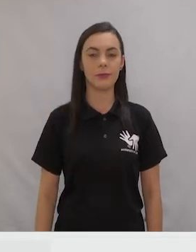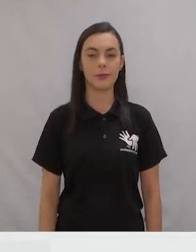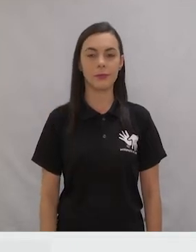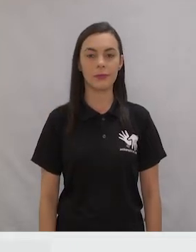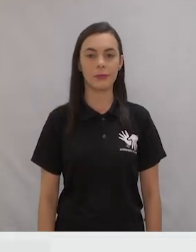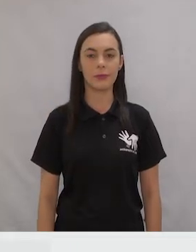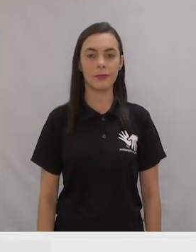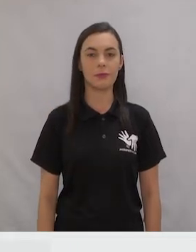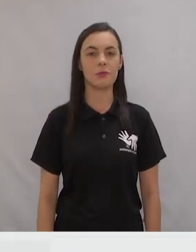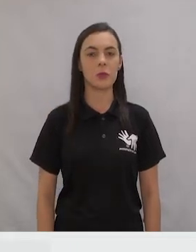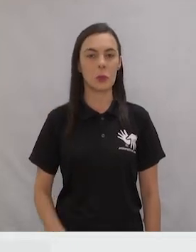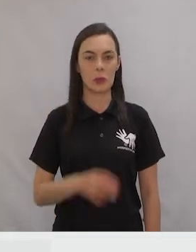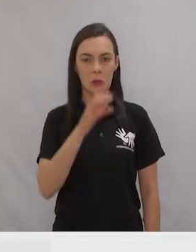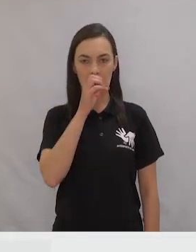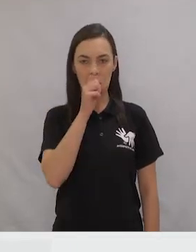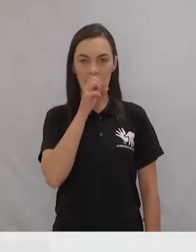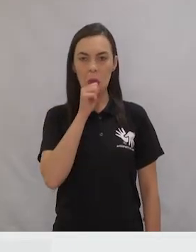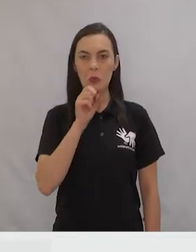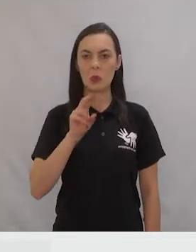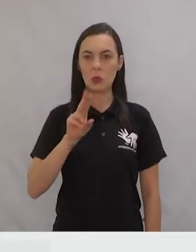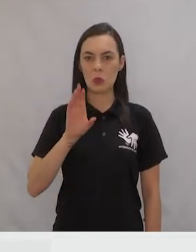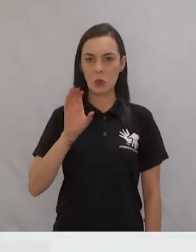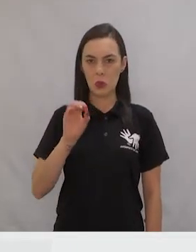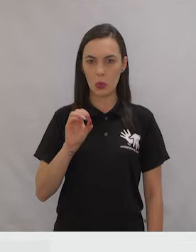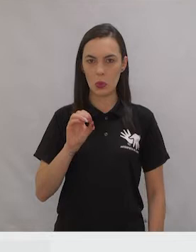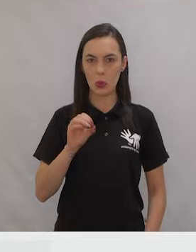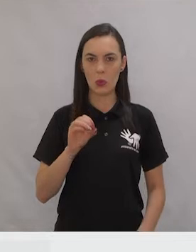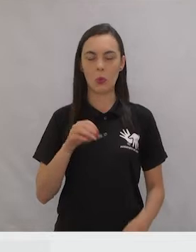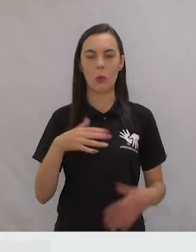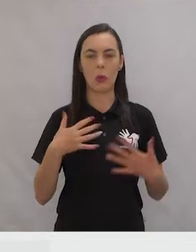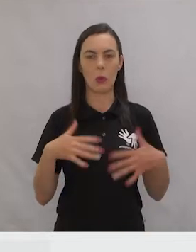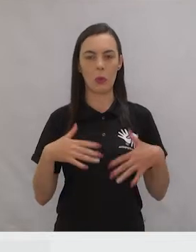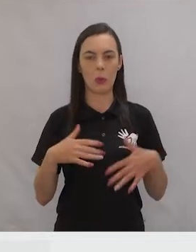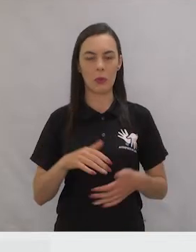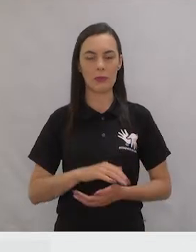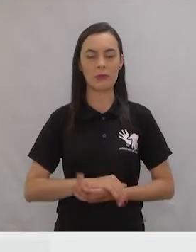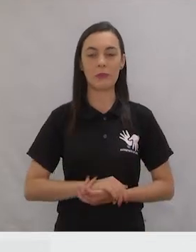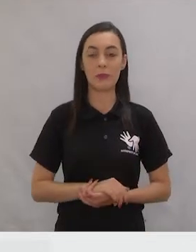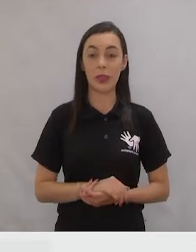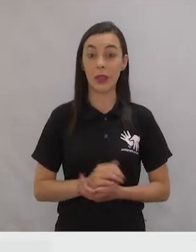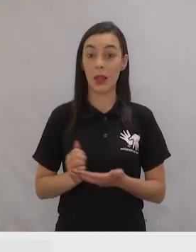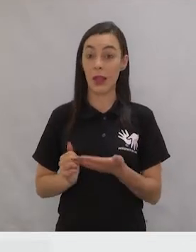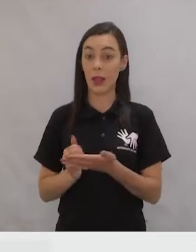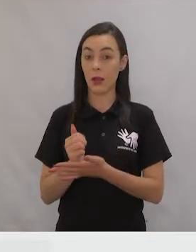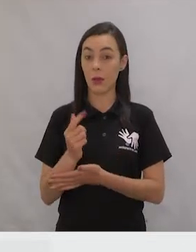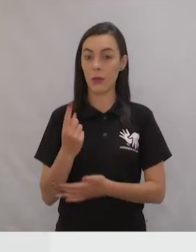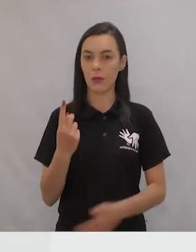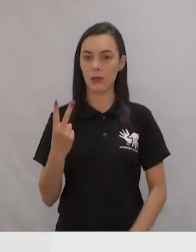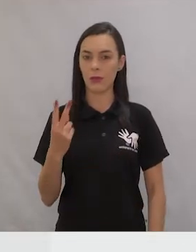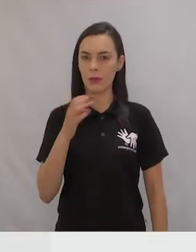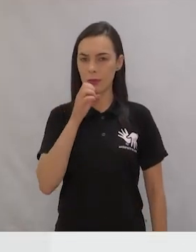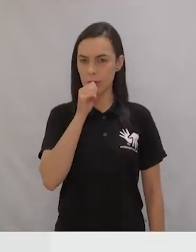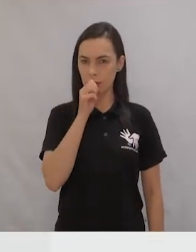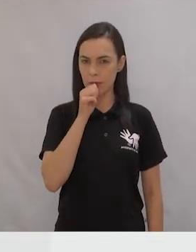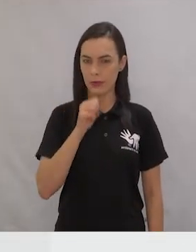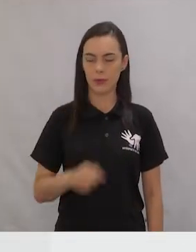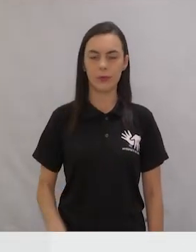1, 2, 3, 4, 5, 6, 7, 8, 9, 10, 11, 12. Dá para fazer um bom suco de laranja. Muito bem. Então, Ana comprou 12